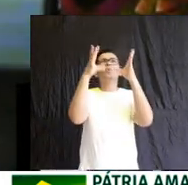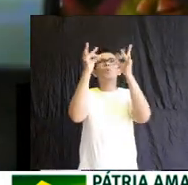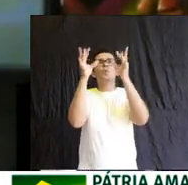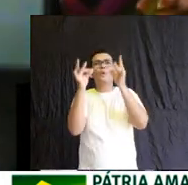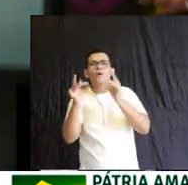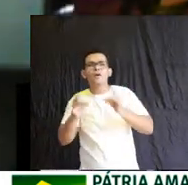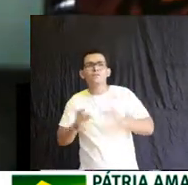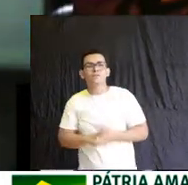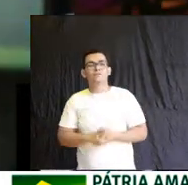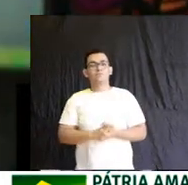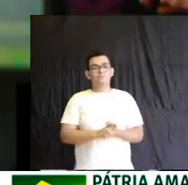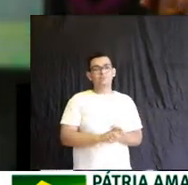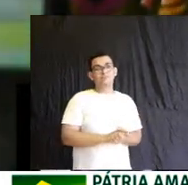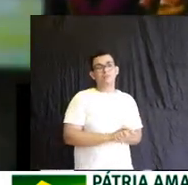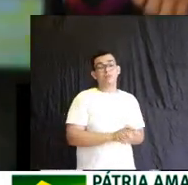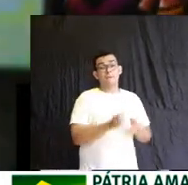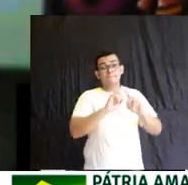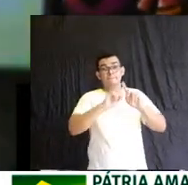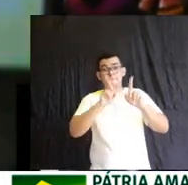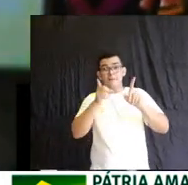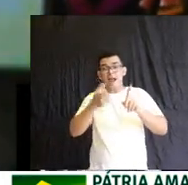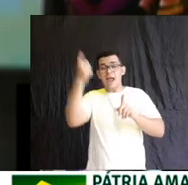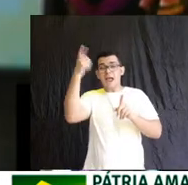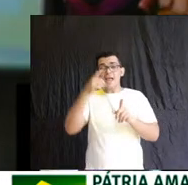Não te trago ouro,